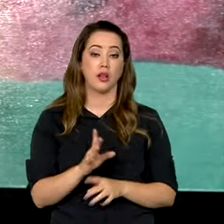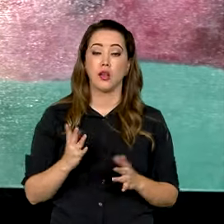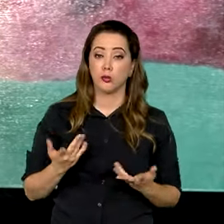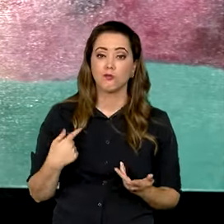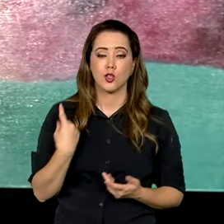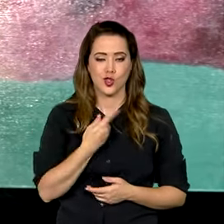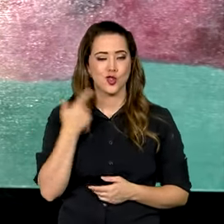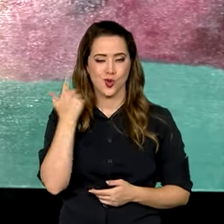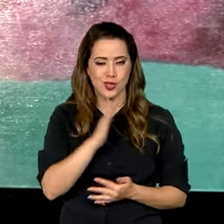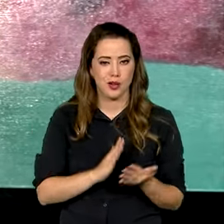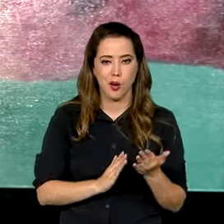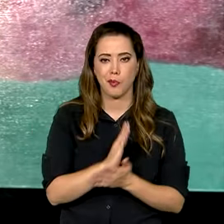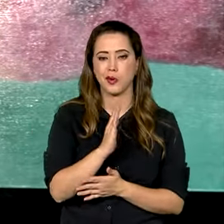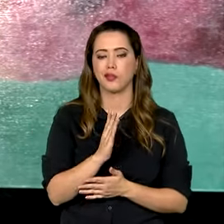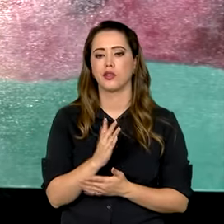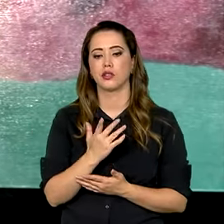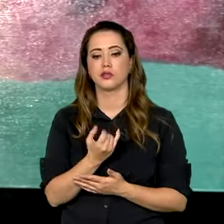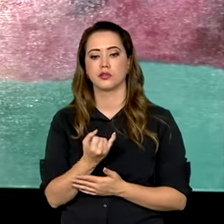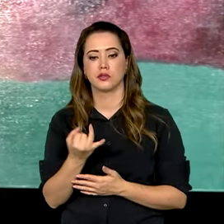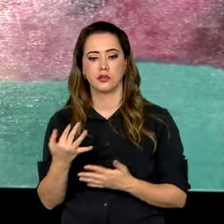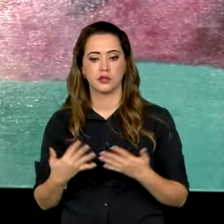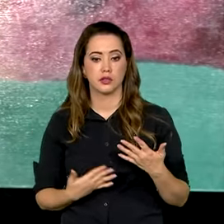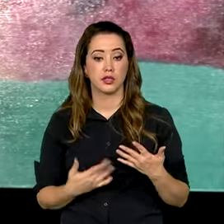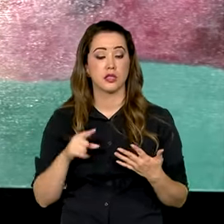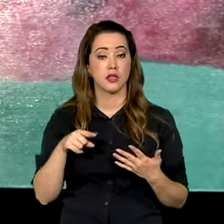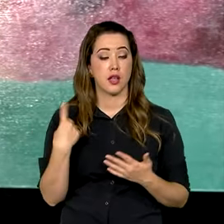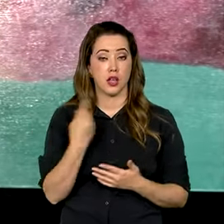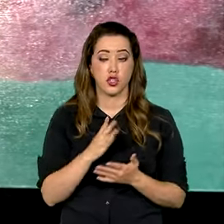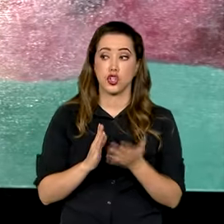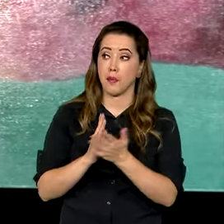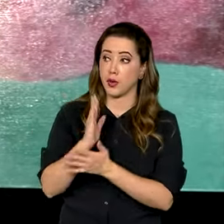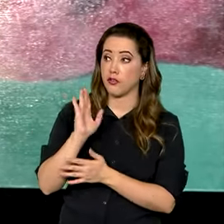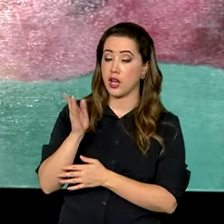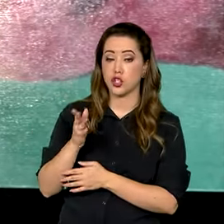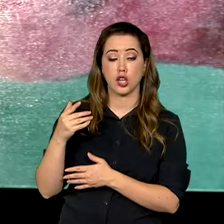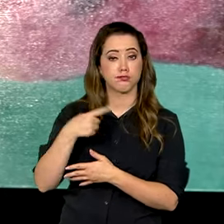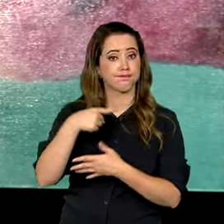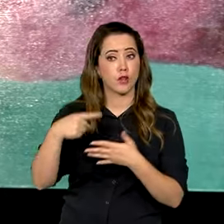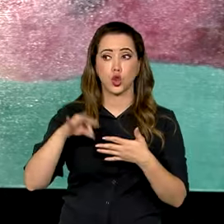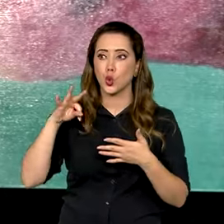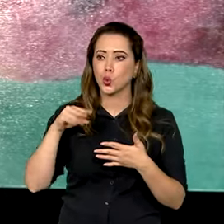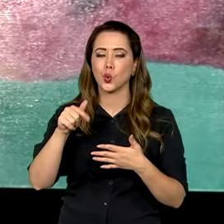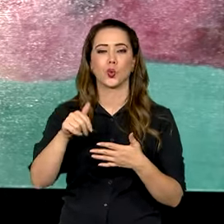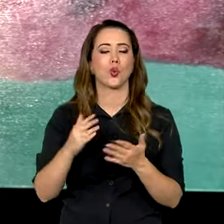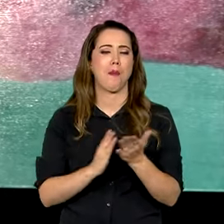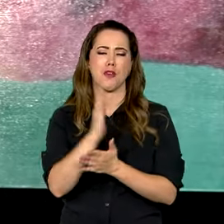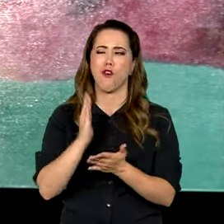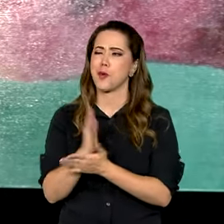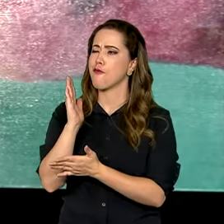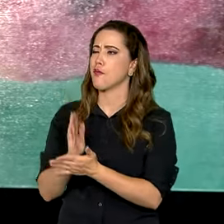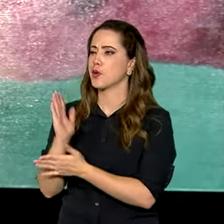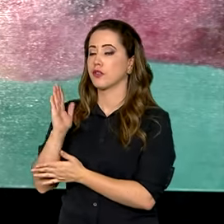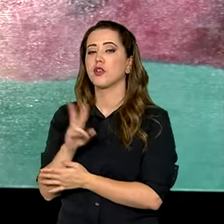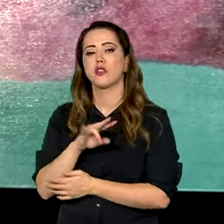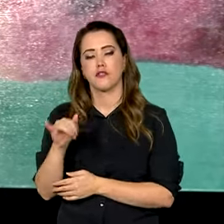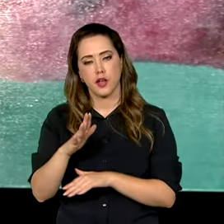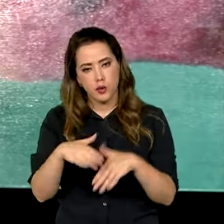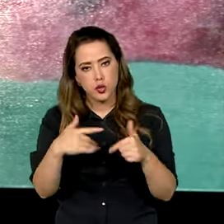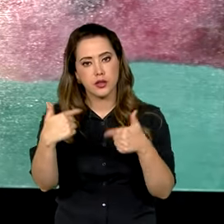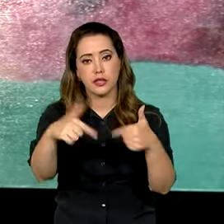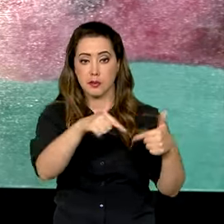fundos offshore, regulação das bets eletrônicas. Nós estamos conseguindo aprovar absolutamente tudo, vamos continuar trabalhando para concluir essa